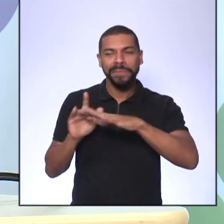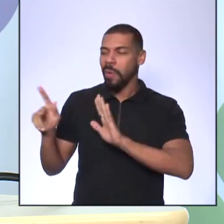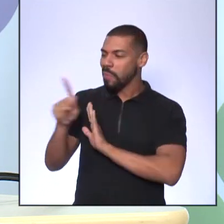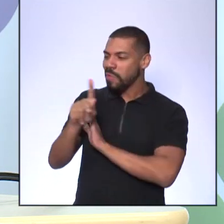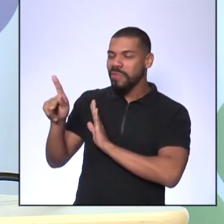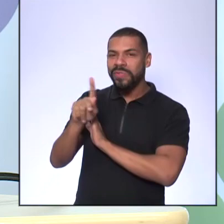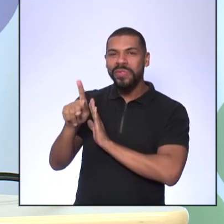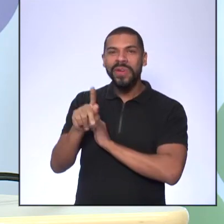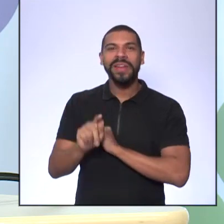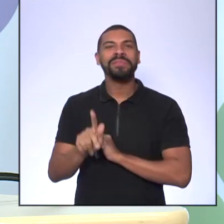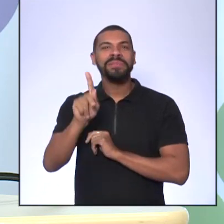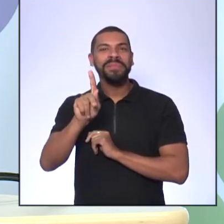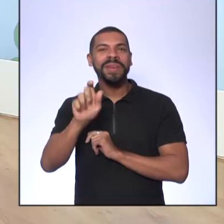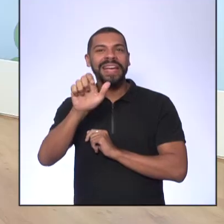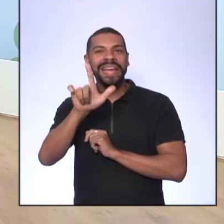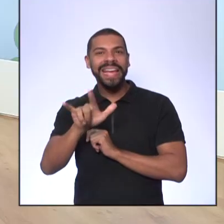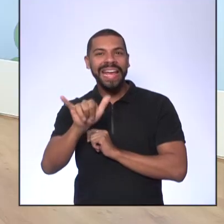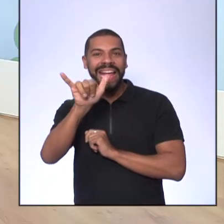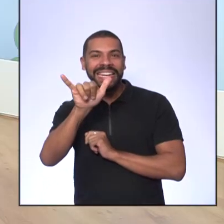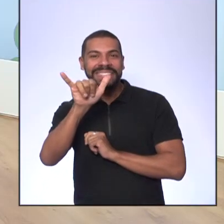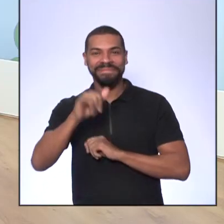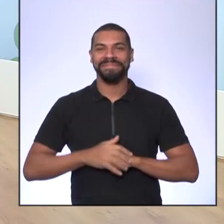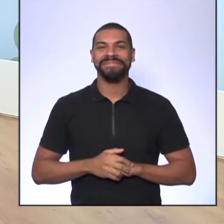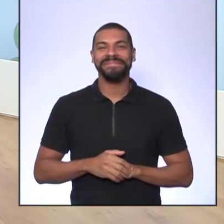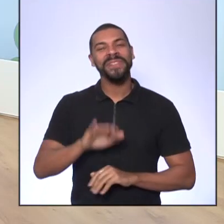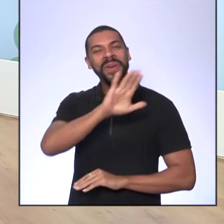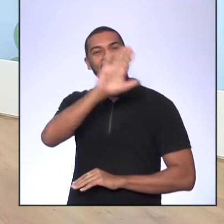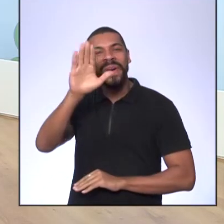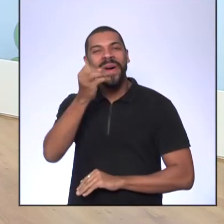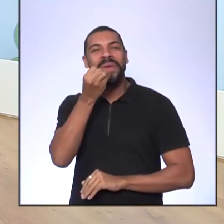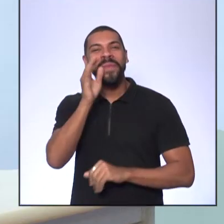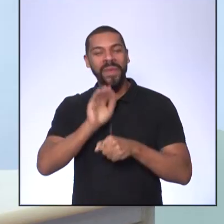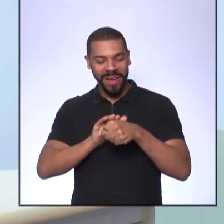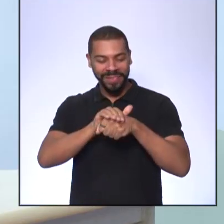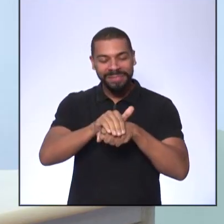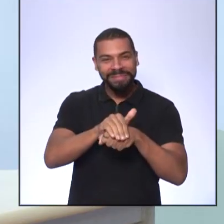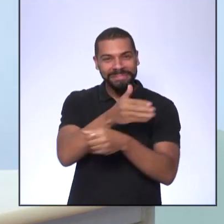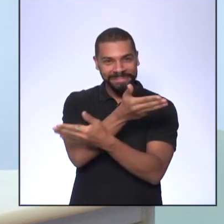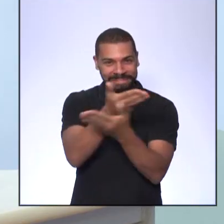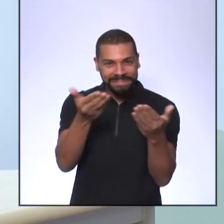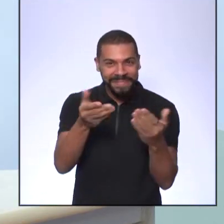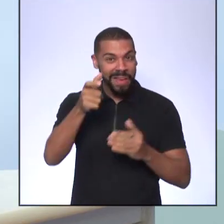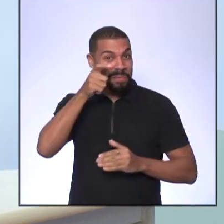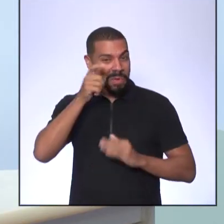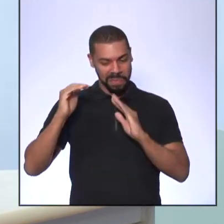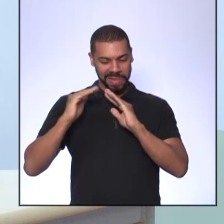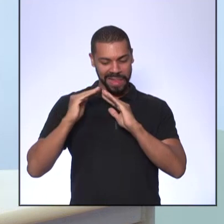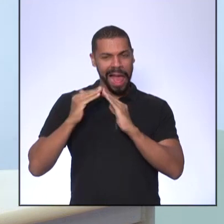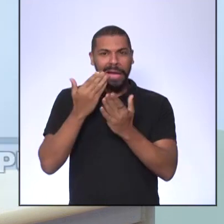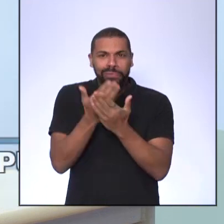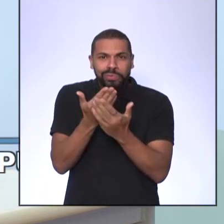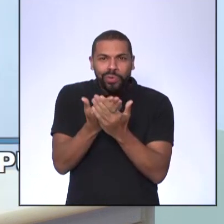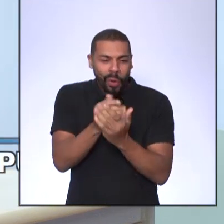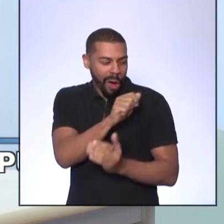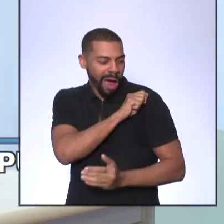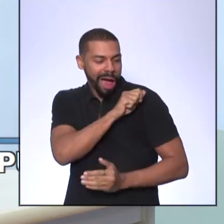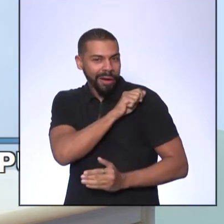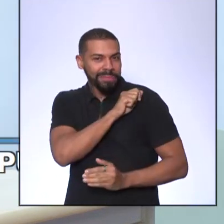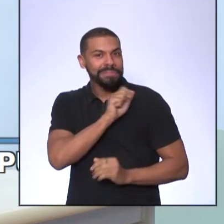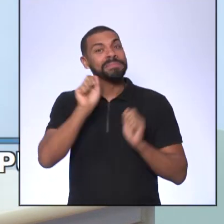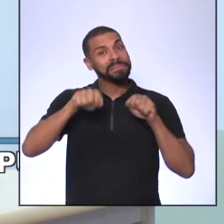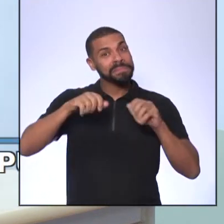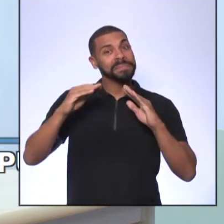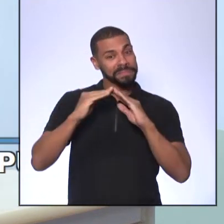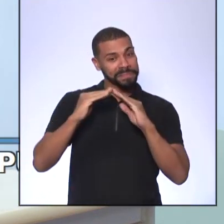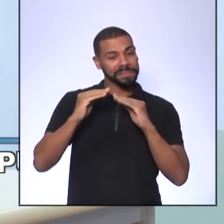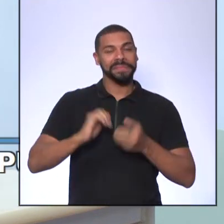Kelly, pode dar continuidade? Olá, pessoal, boa noite. Tudo bem, pessoal de casa, estudantes? Como o Fabiano disse, essa é uma aula